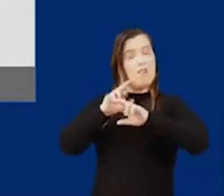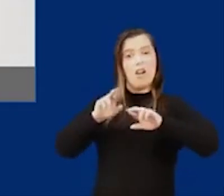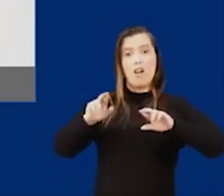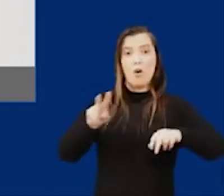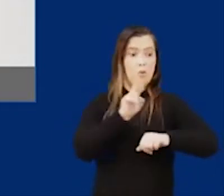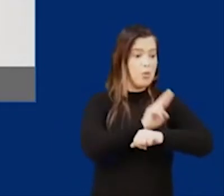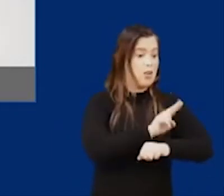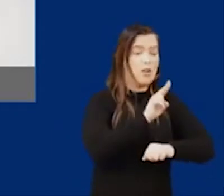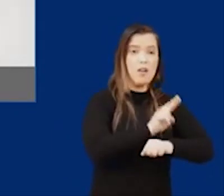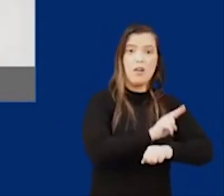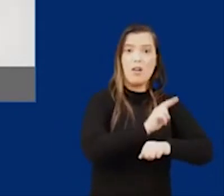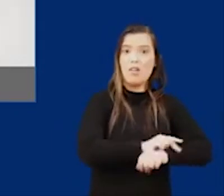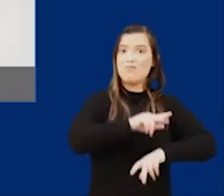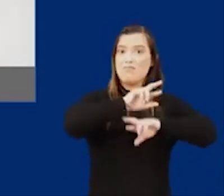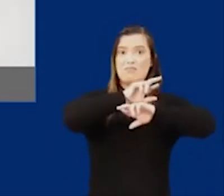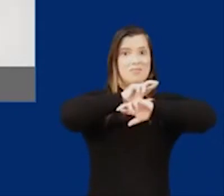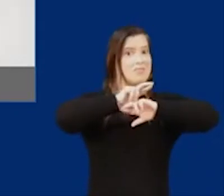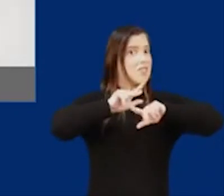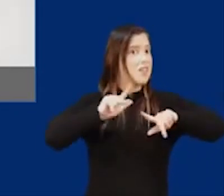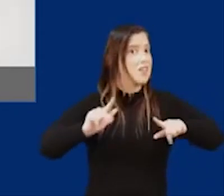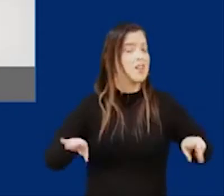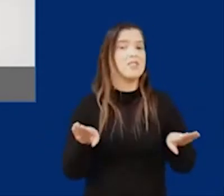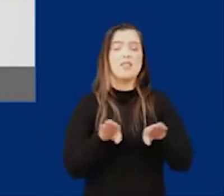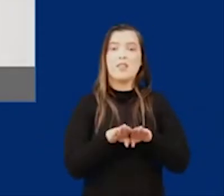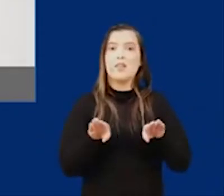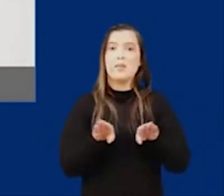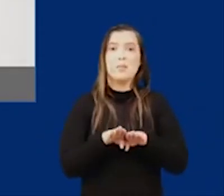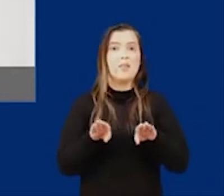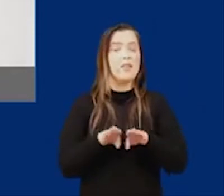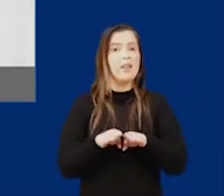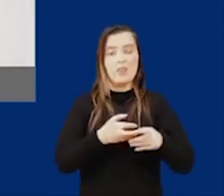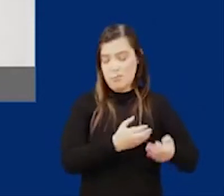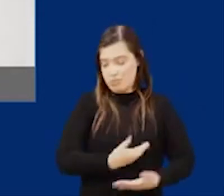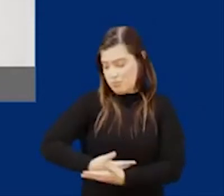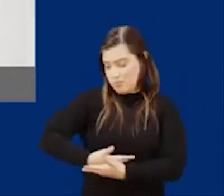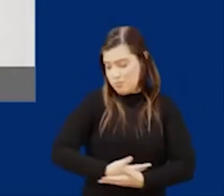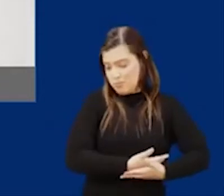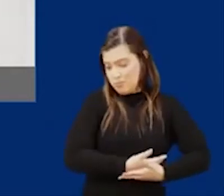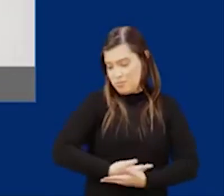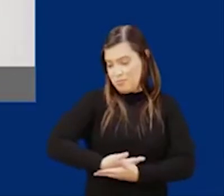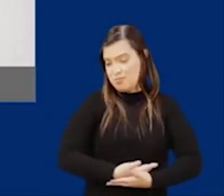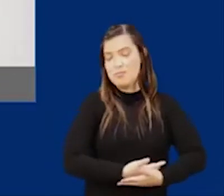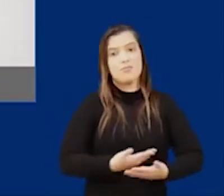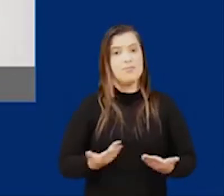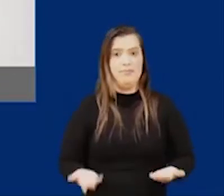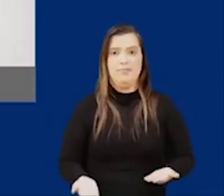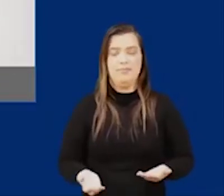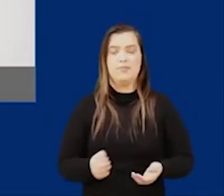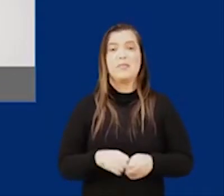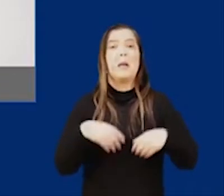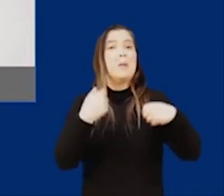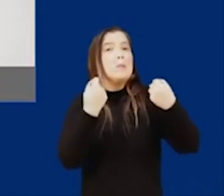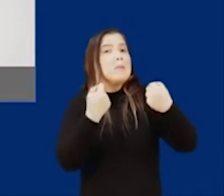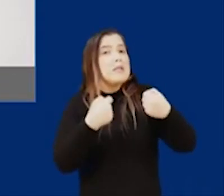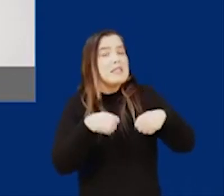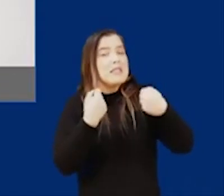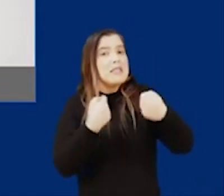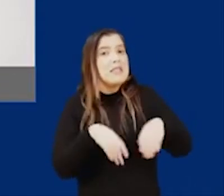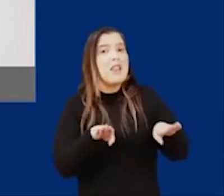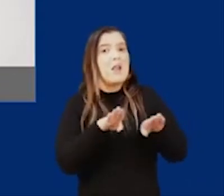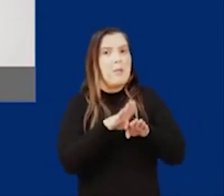de diversas maneiras diferentes no cuidado de um recém-nascido. Então, a gente precisa também ser